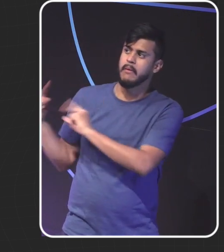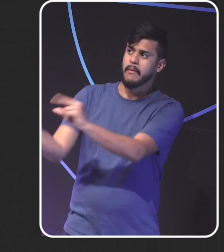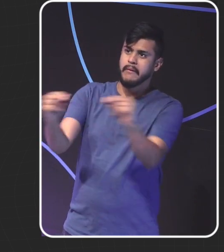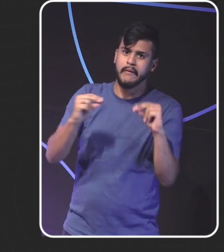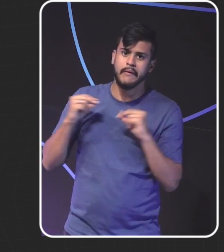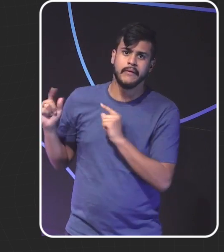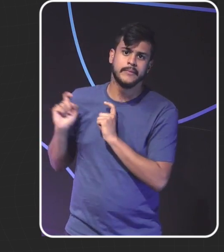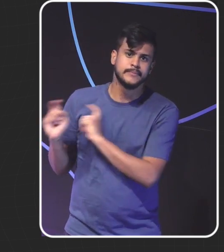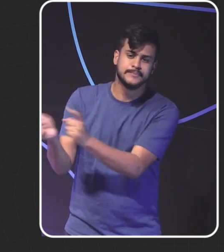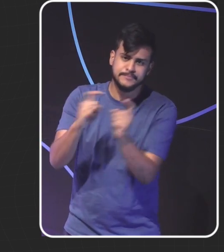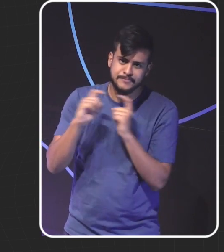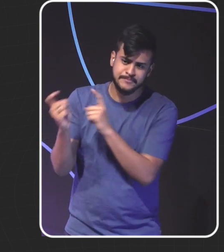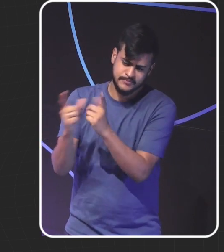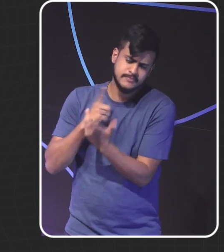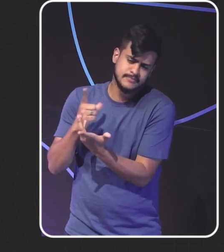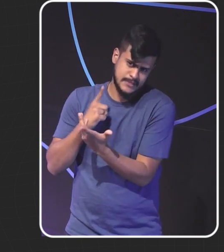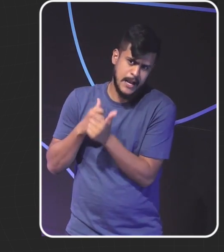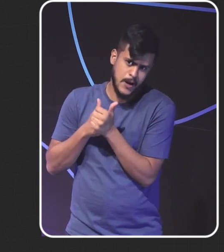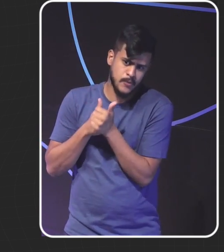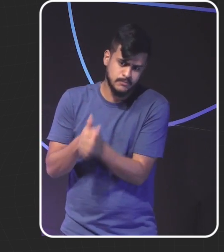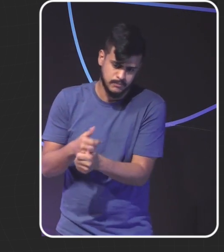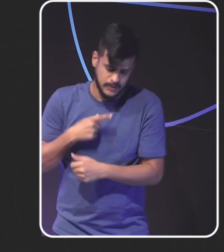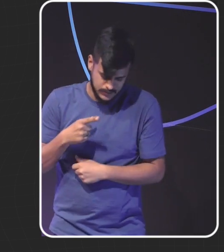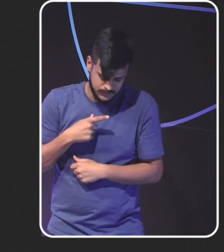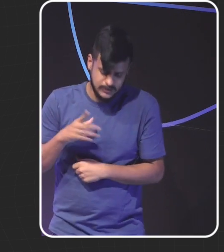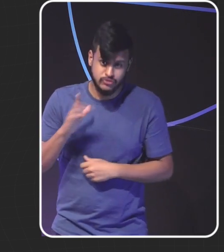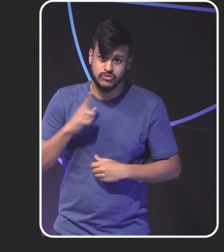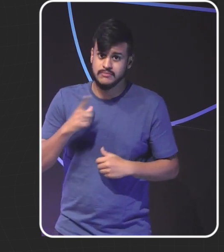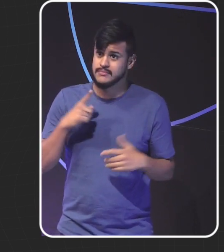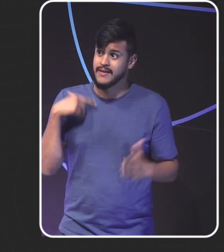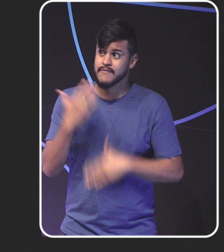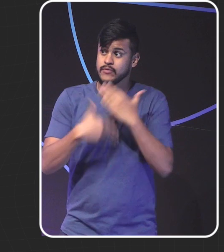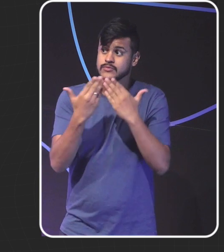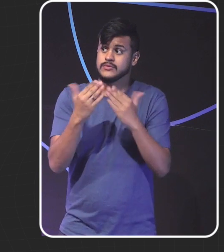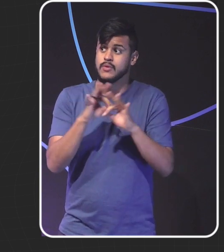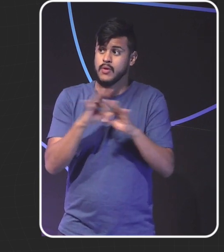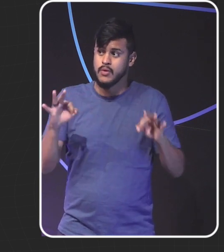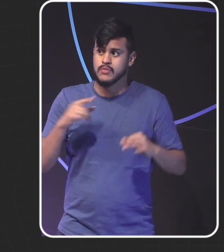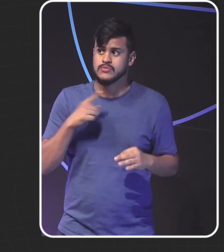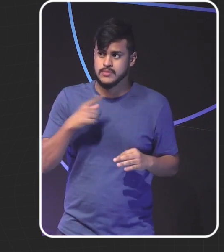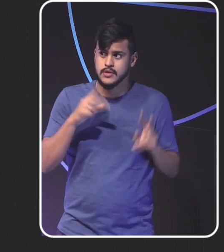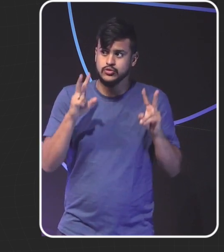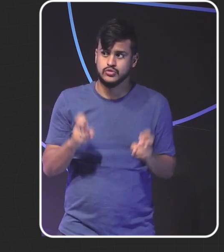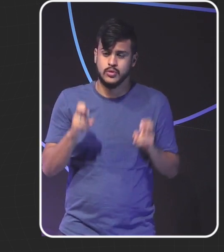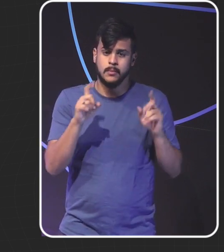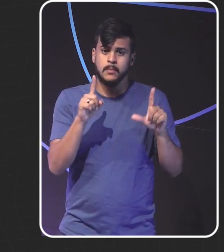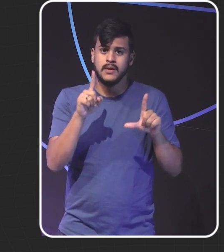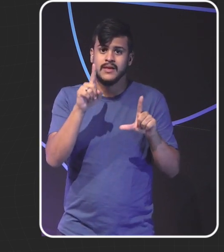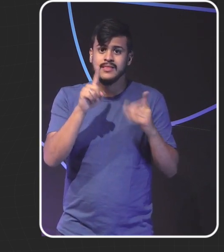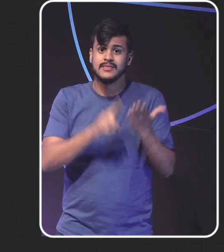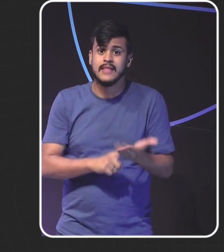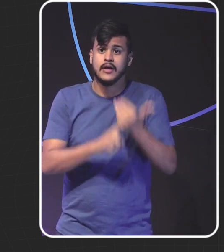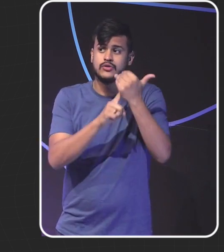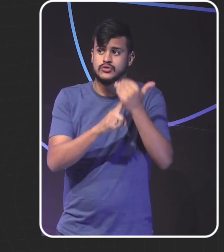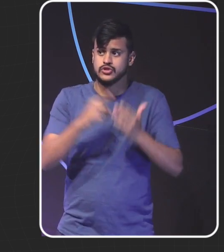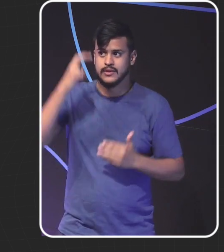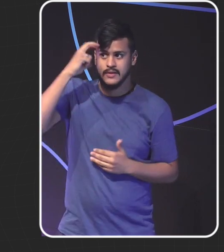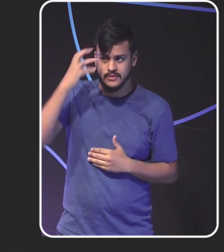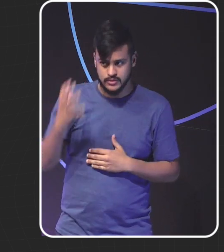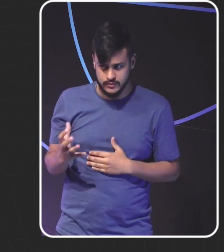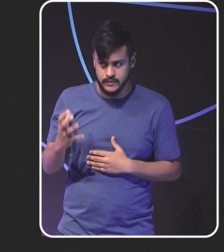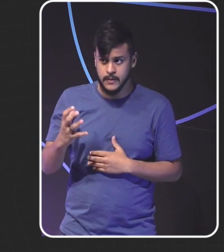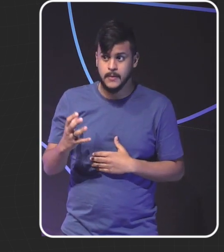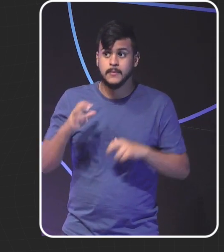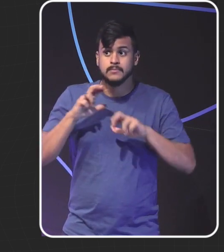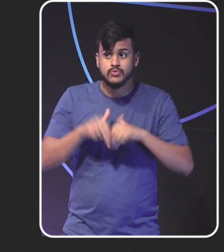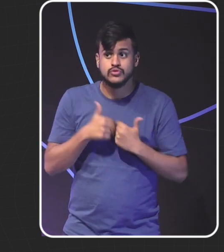estamos acompanhando uma grande evolução relacionada a tecnologias de inteligência artificial, e a ideia aqui